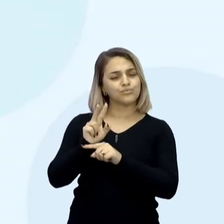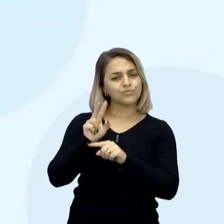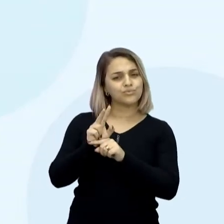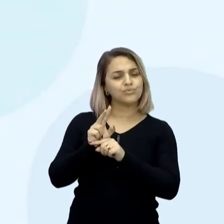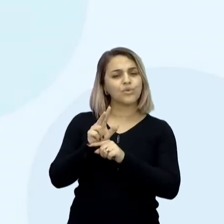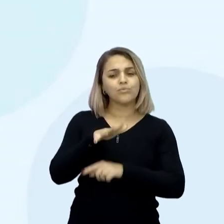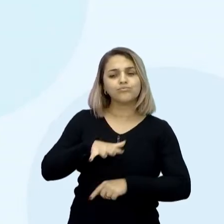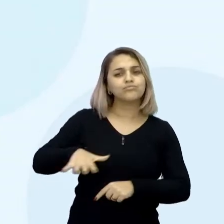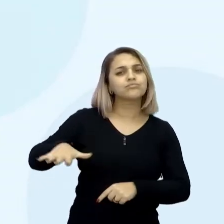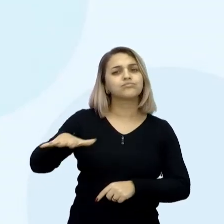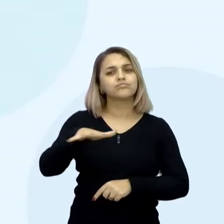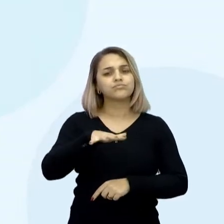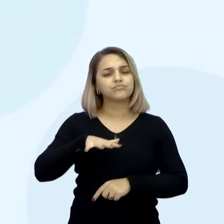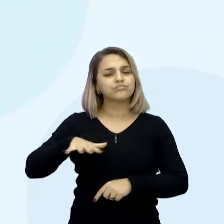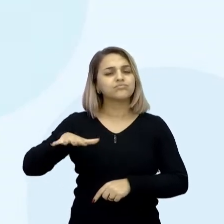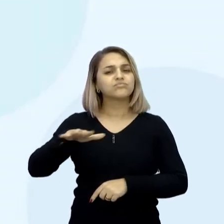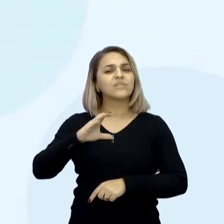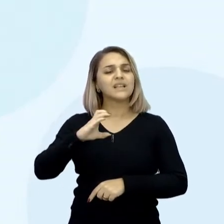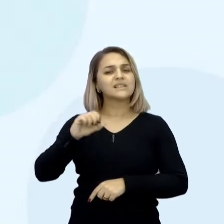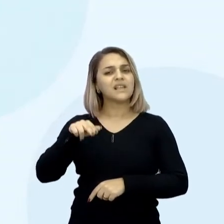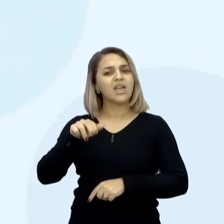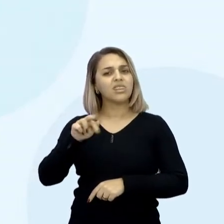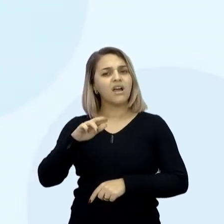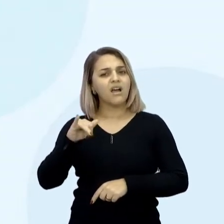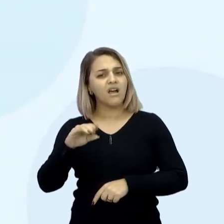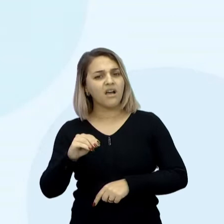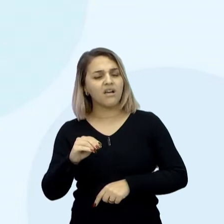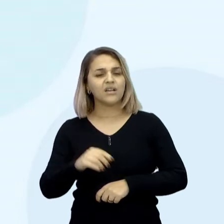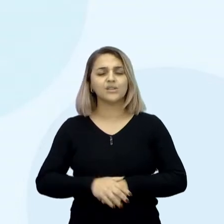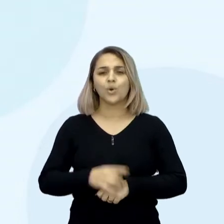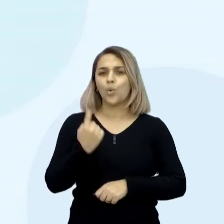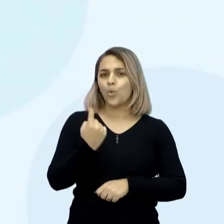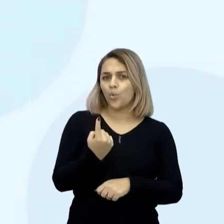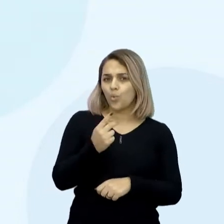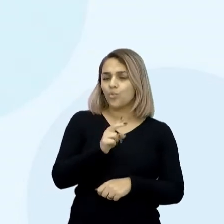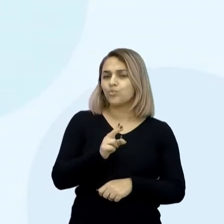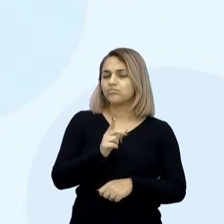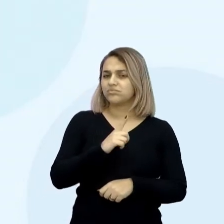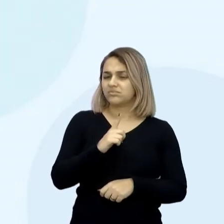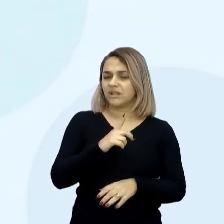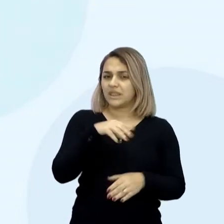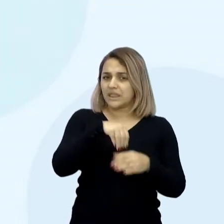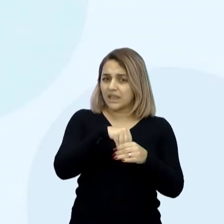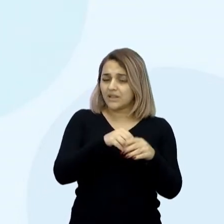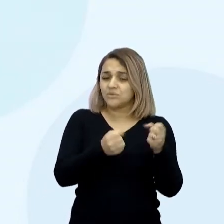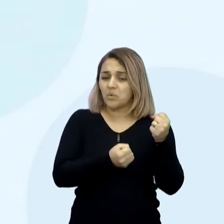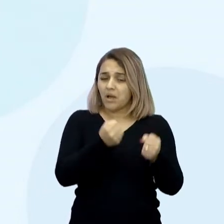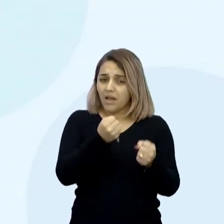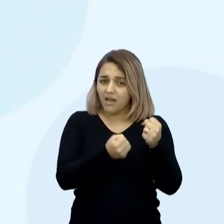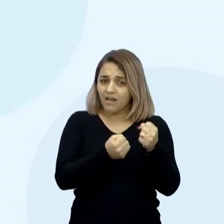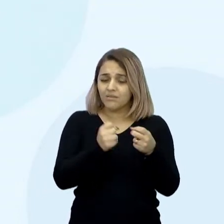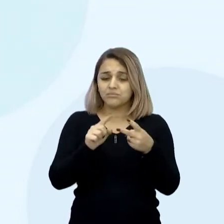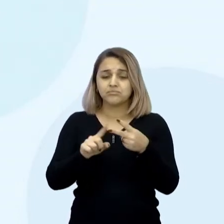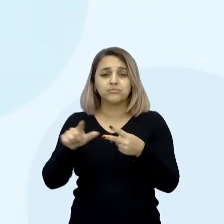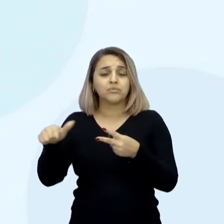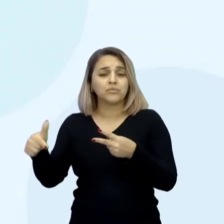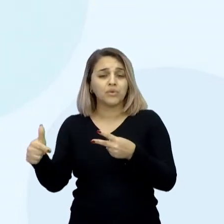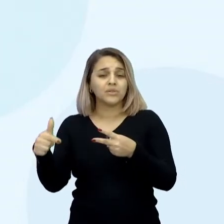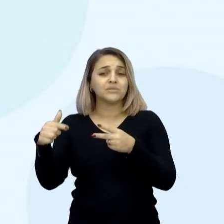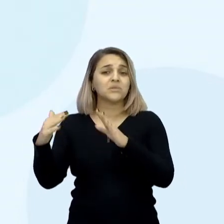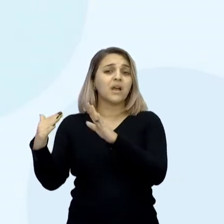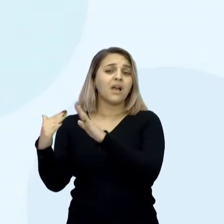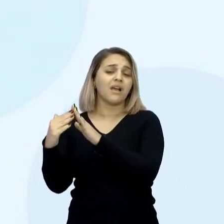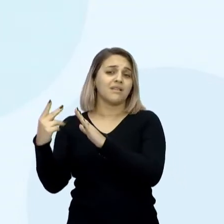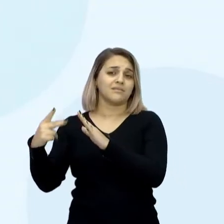Por que foram escolhidos esses cenários? Um no veículo, o outro foi na casa do personagem. Quem será o